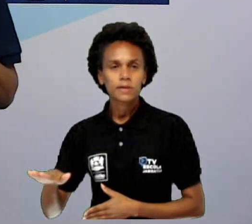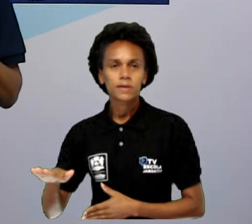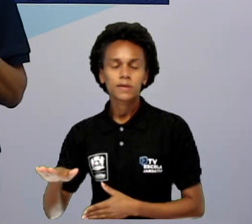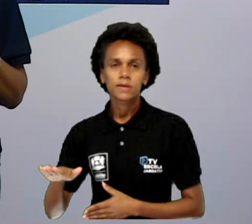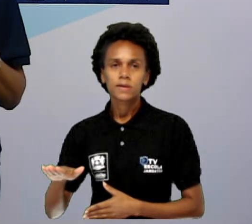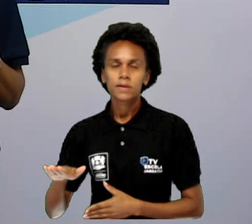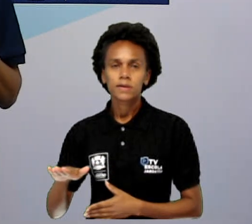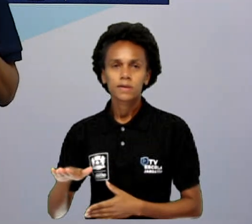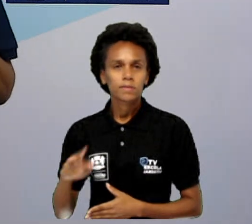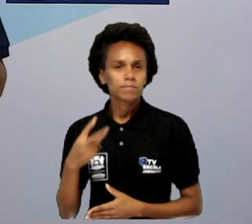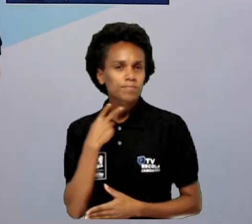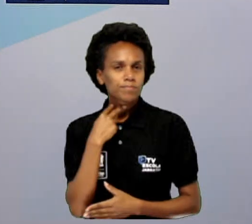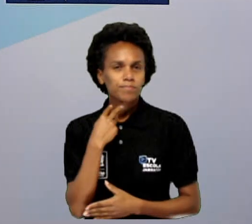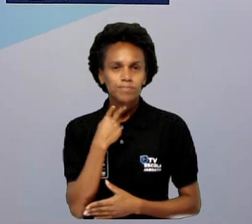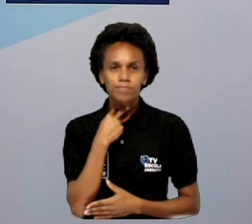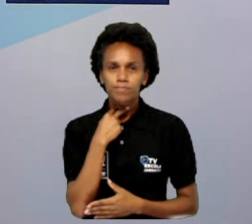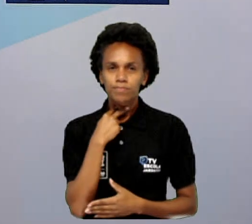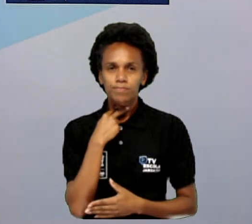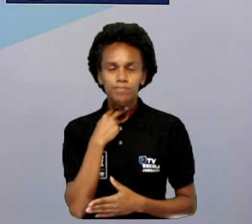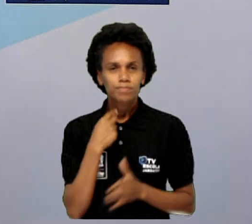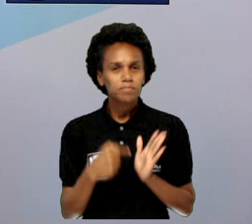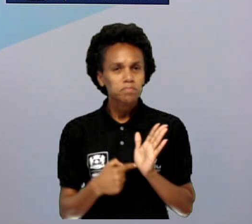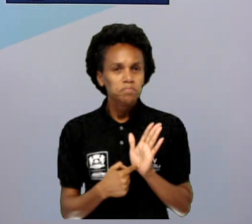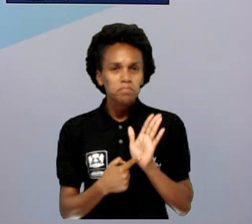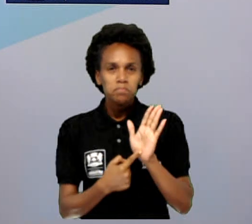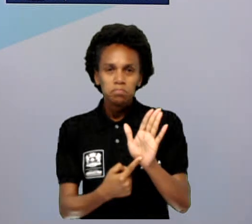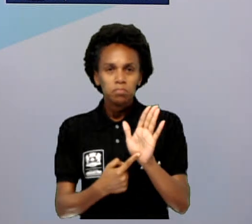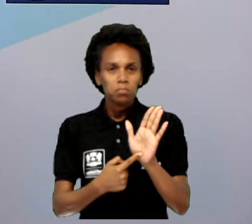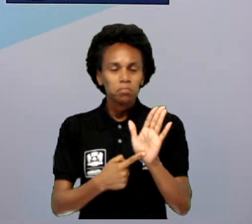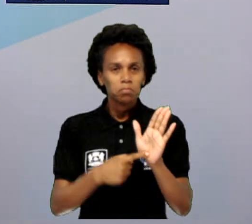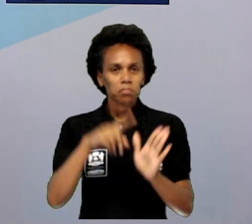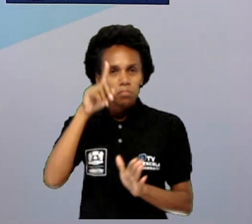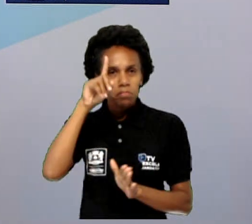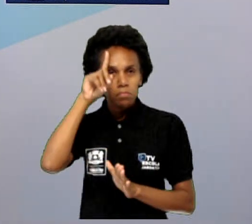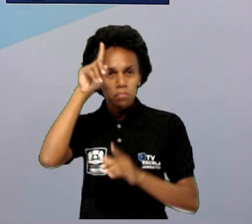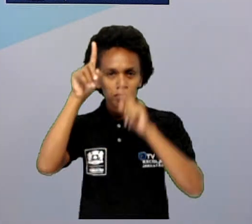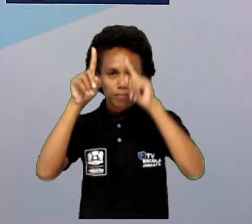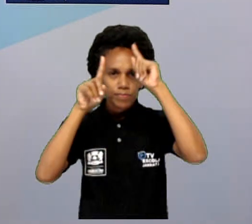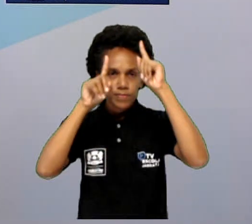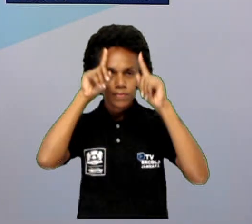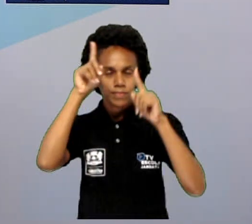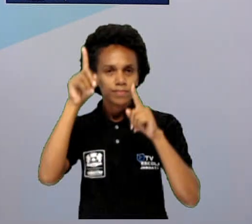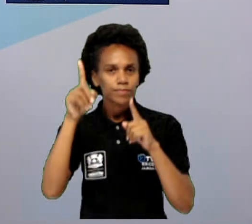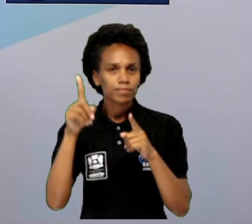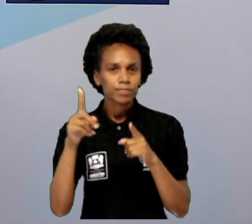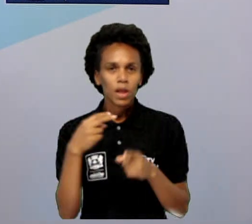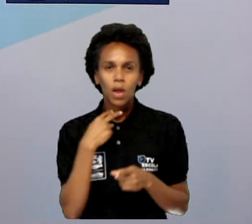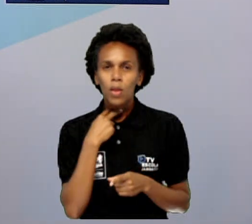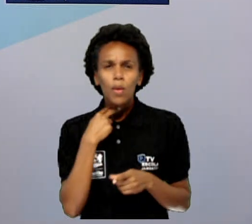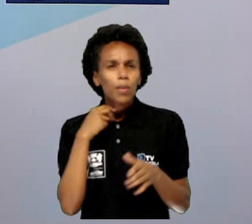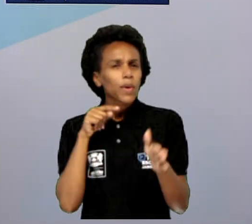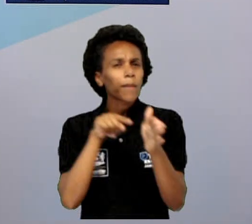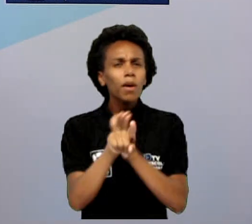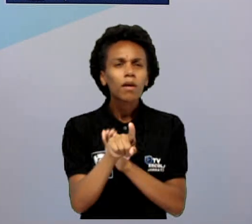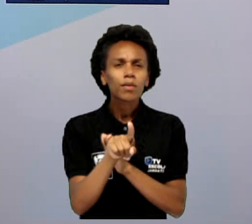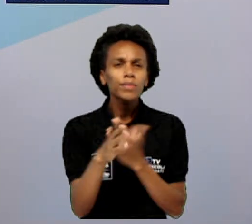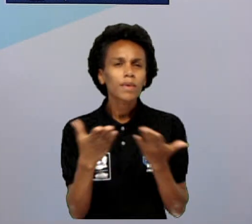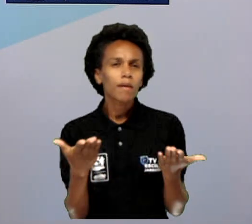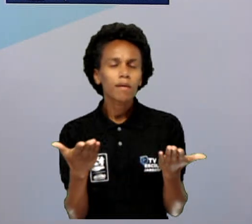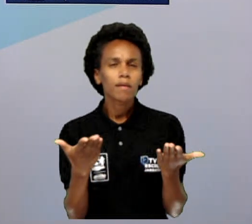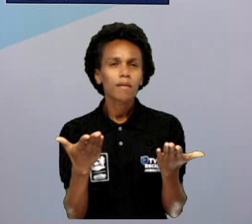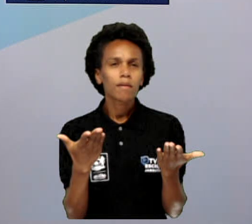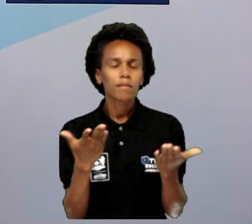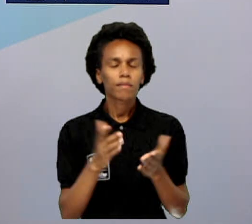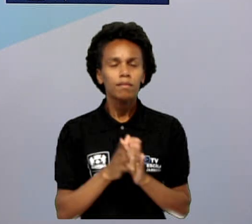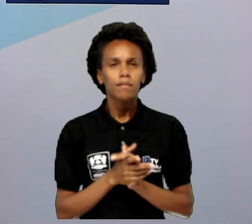não podiam, por exemplo, expor suas ideias. Elas não podiam tirar as suas dúvidas. A criança naquela